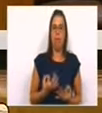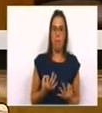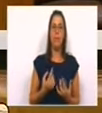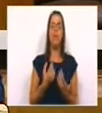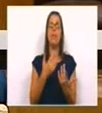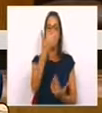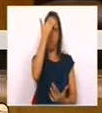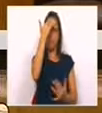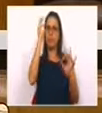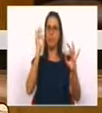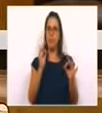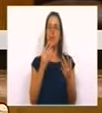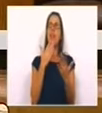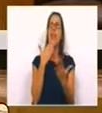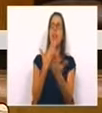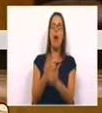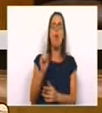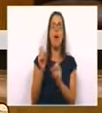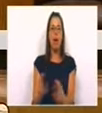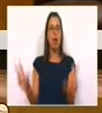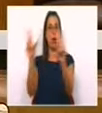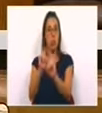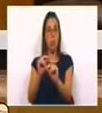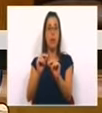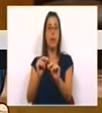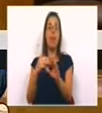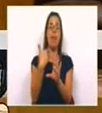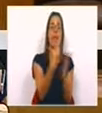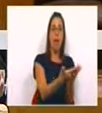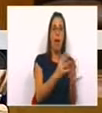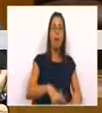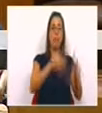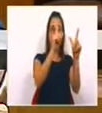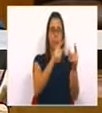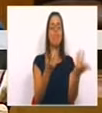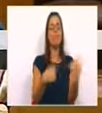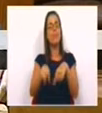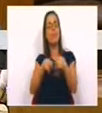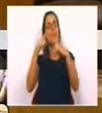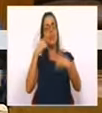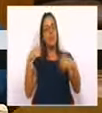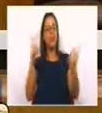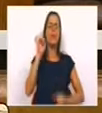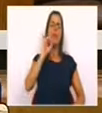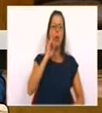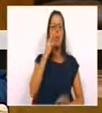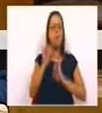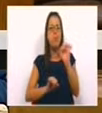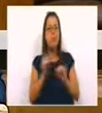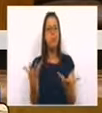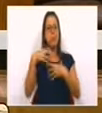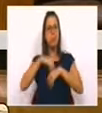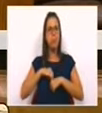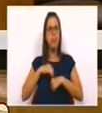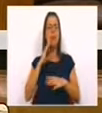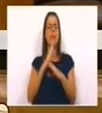forte consciência do impacto da inovação no desenvolvimento económico, as políticas públicas para a valorização do conhecimento ao longo